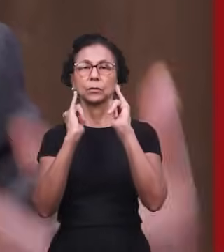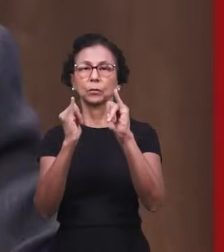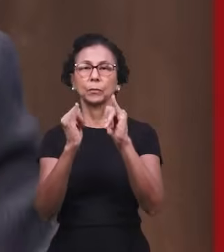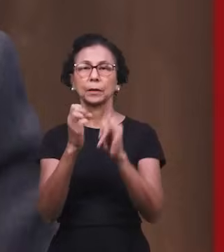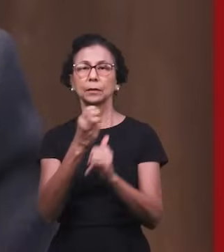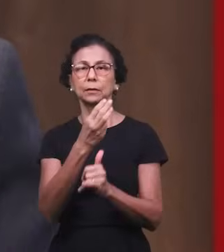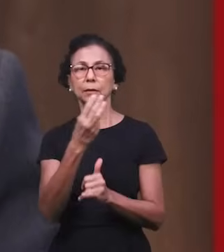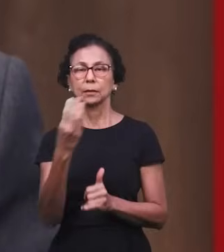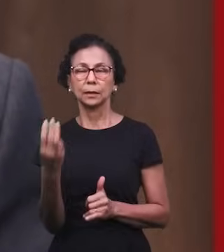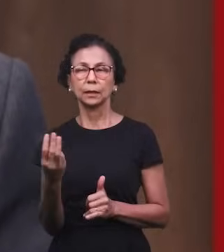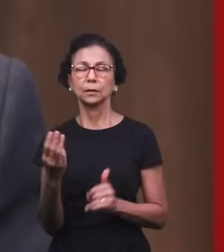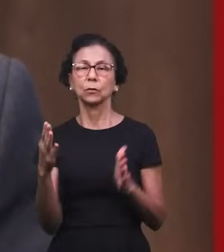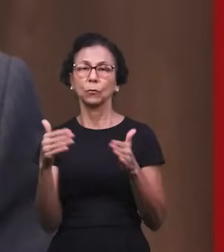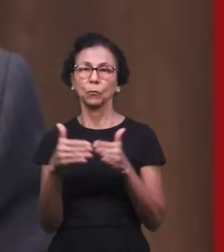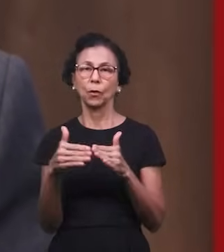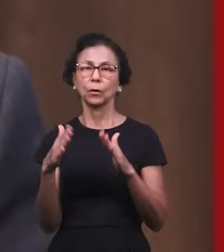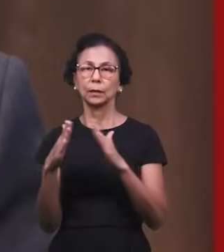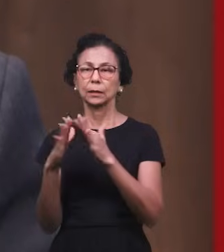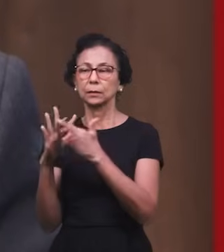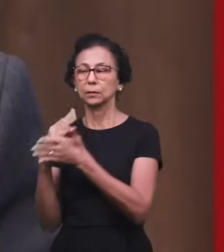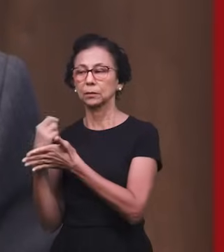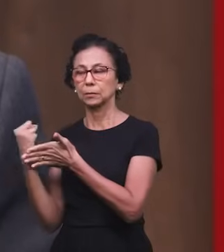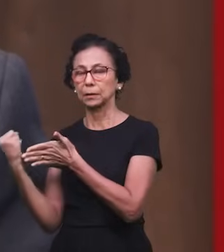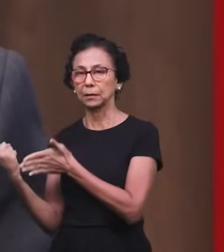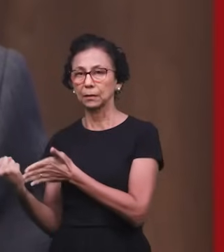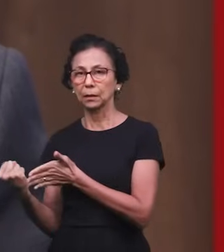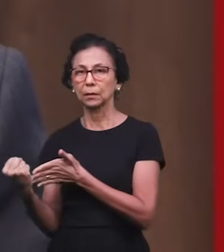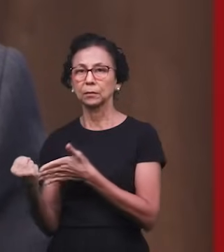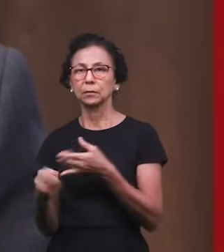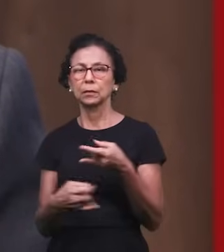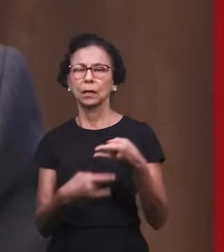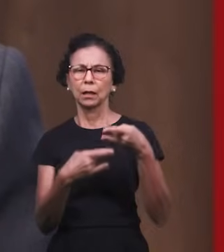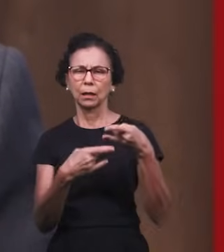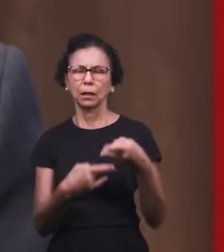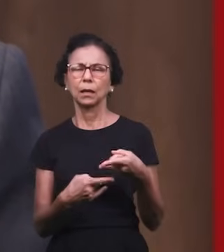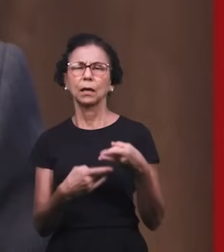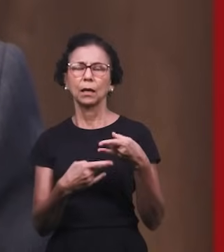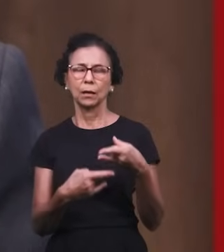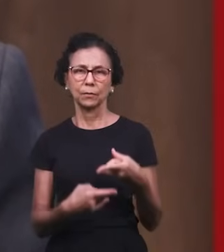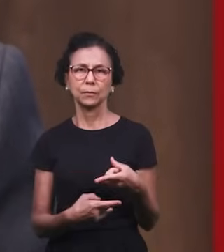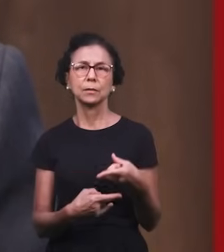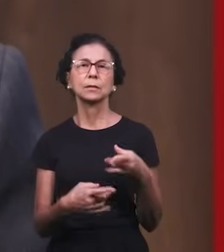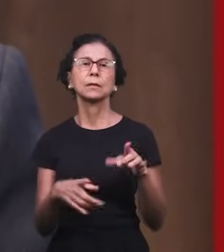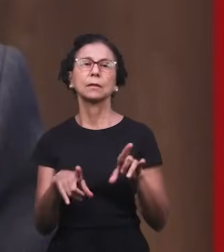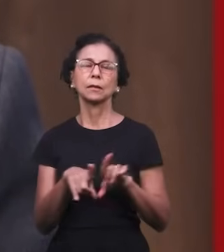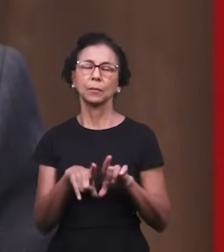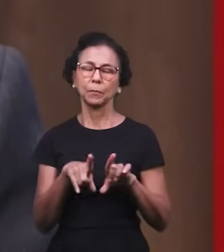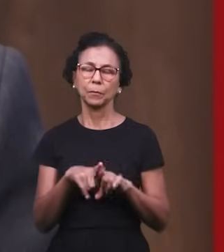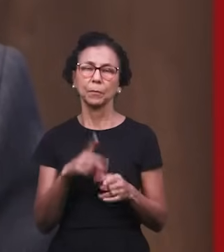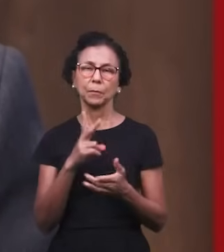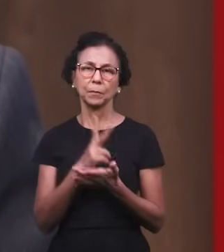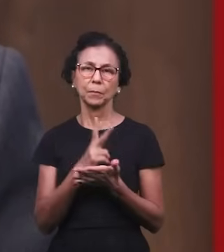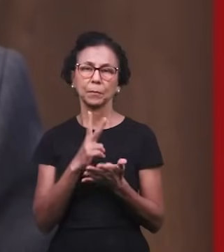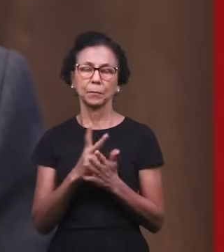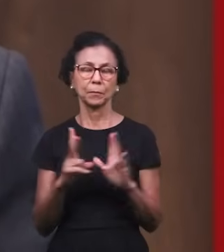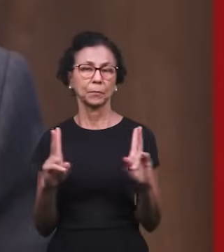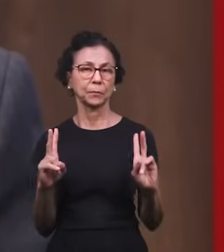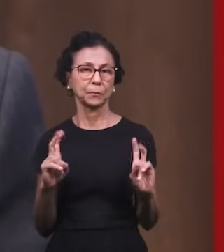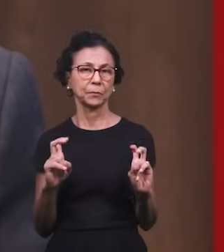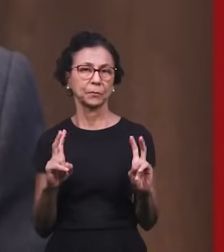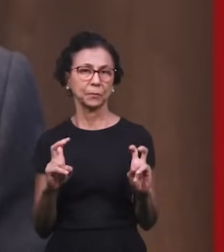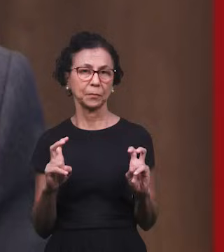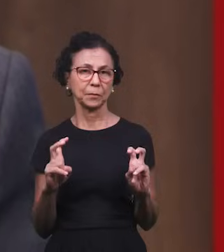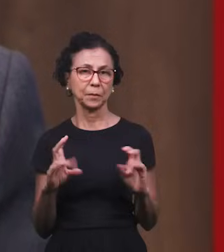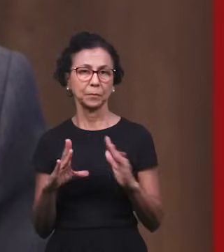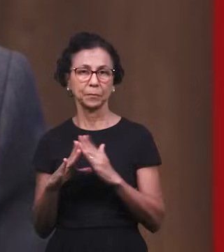aconteceram com esse tema, o arrebatamento da igreja, e a palavra diz que será num